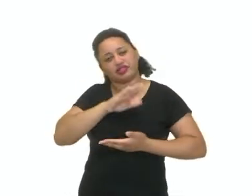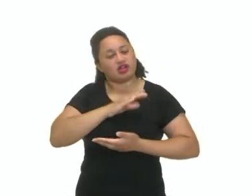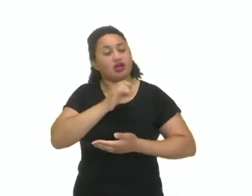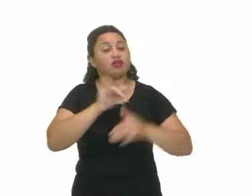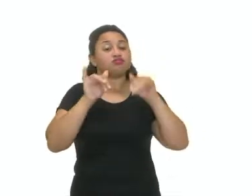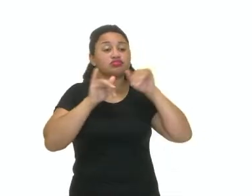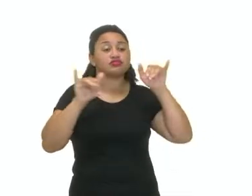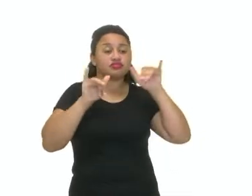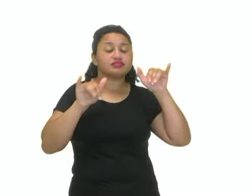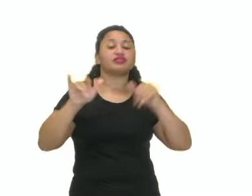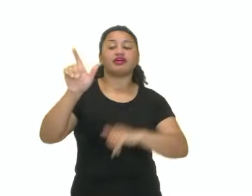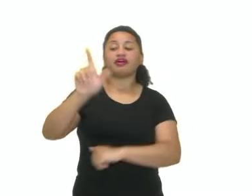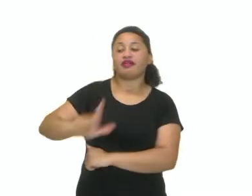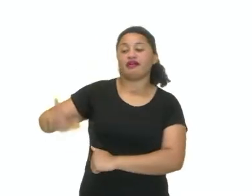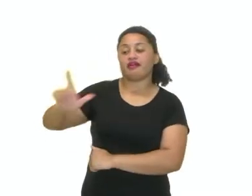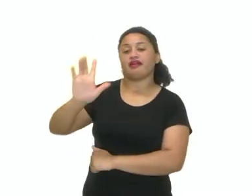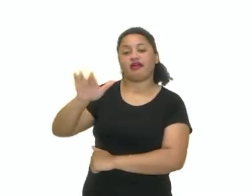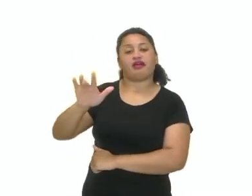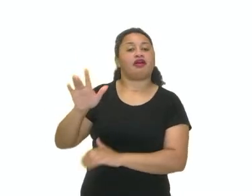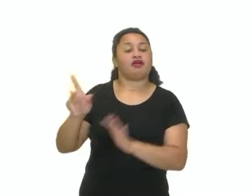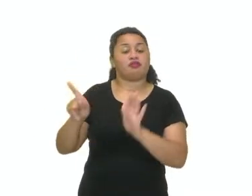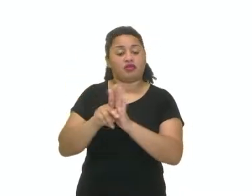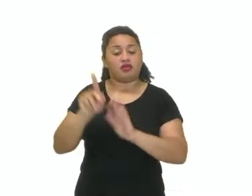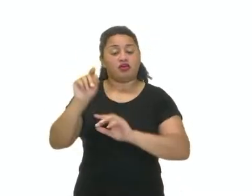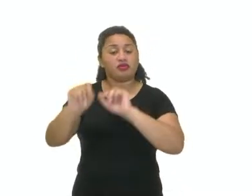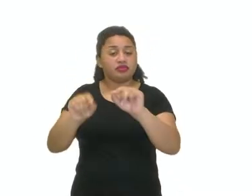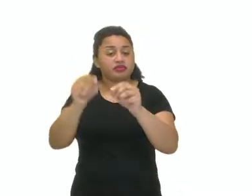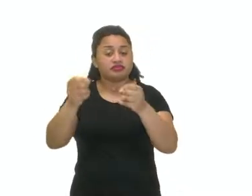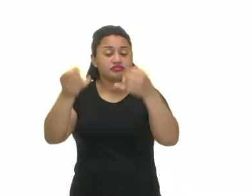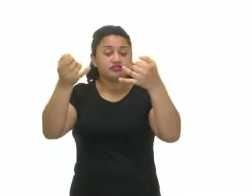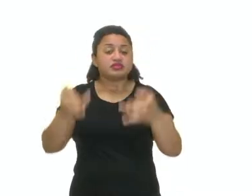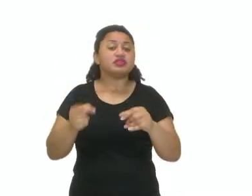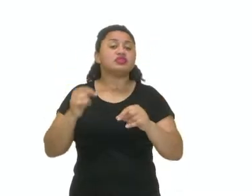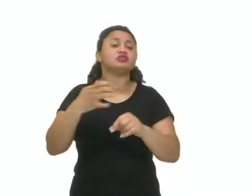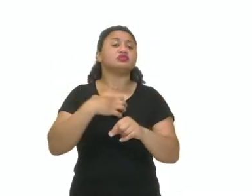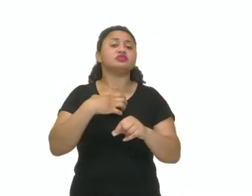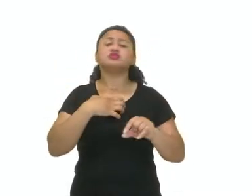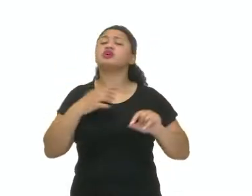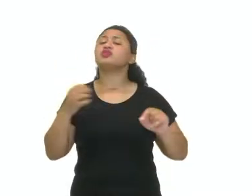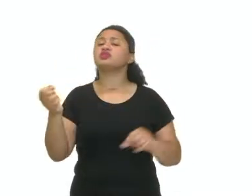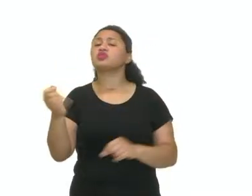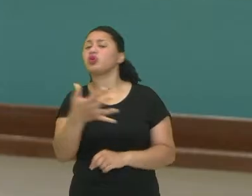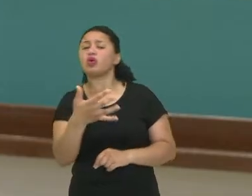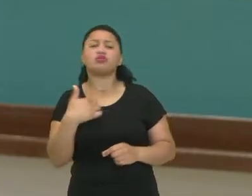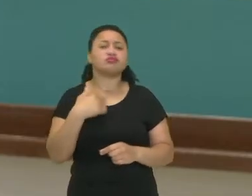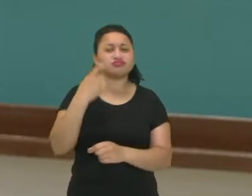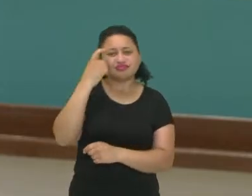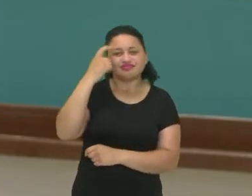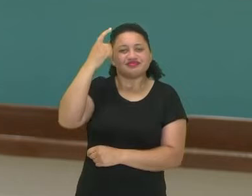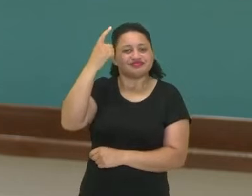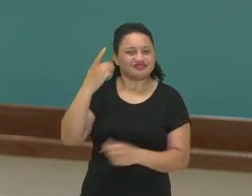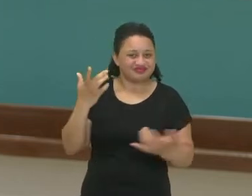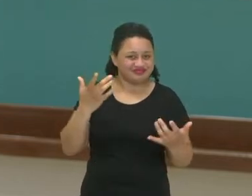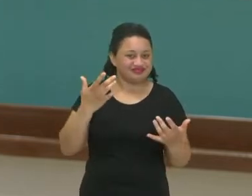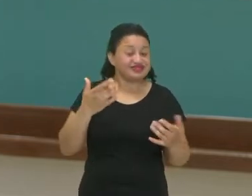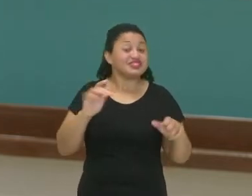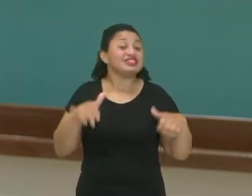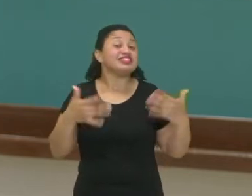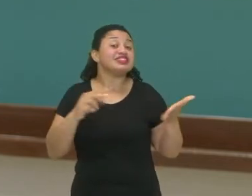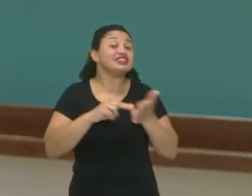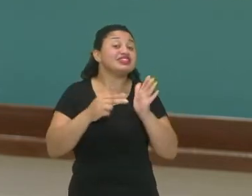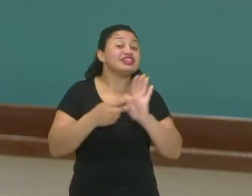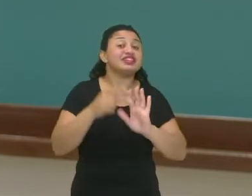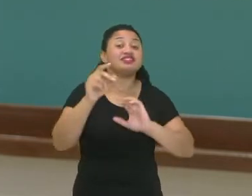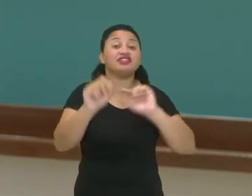Do literário, emerge esse fato tratado de forma surpreendente, inovadora, criativa. Em outras palavras,